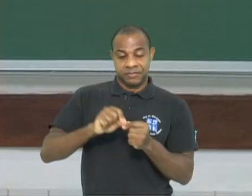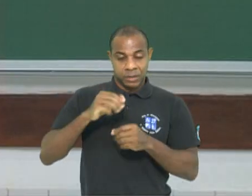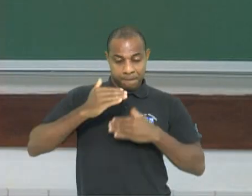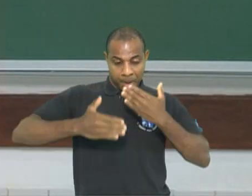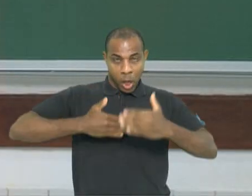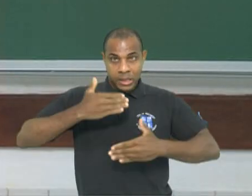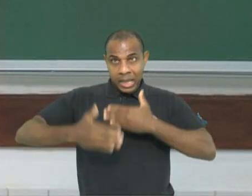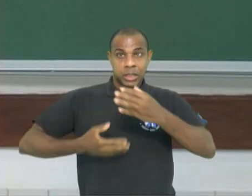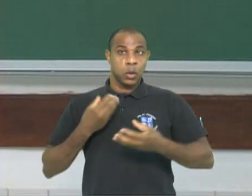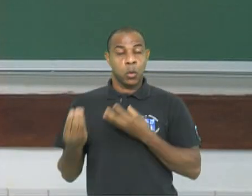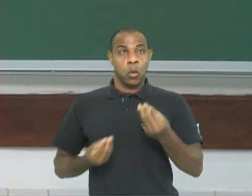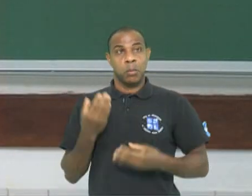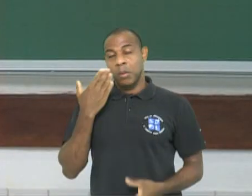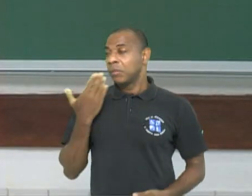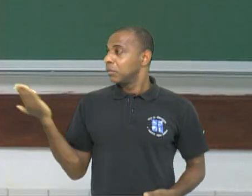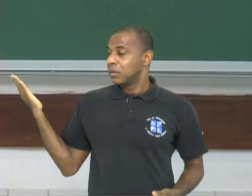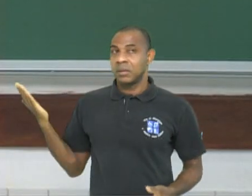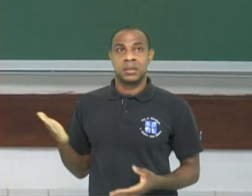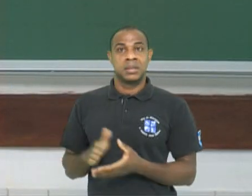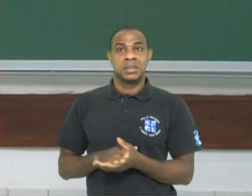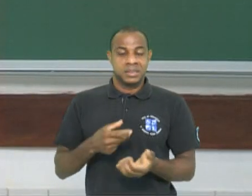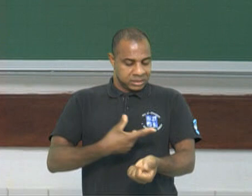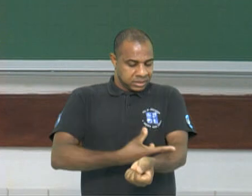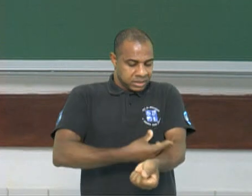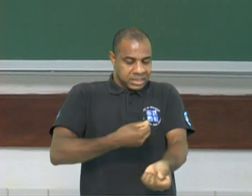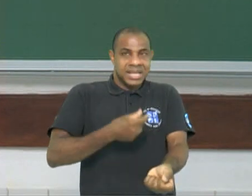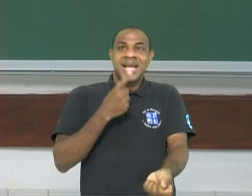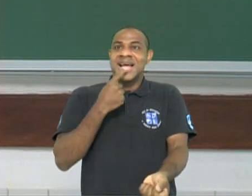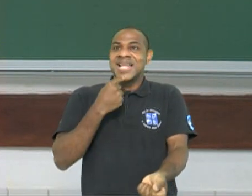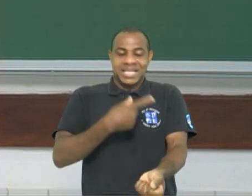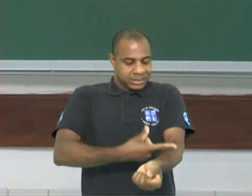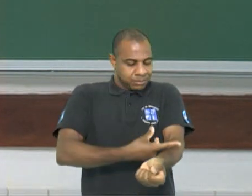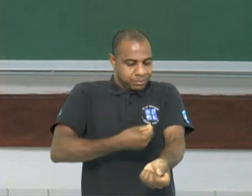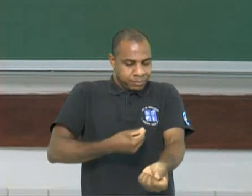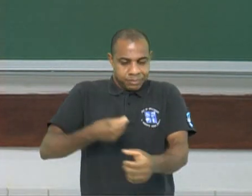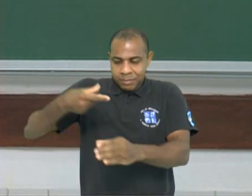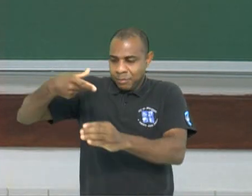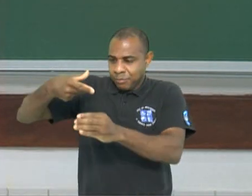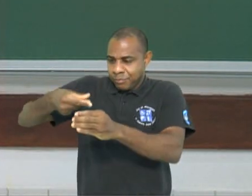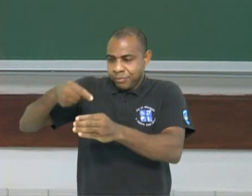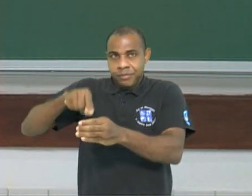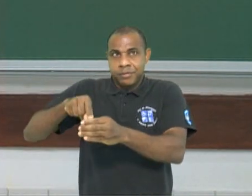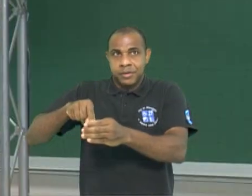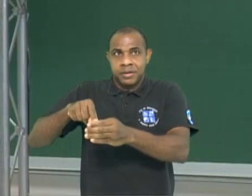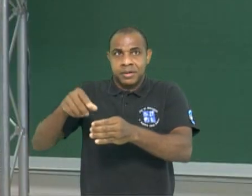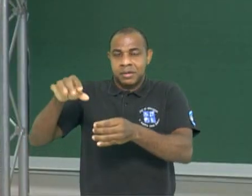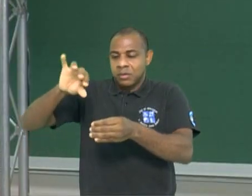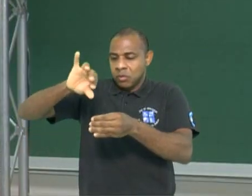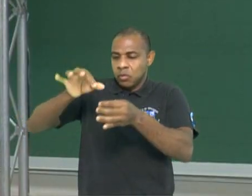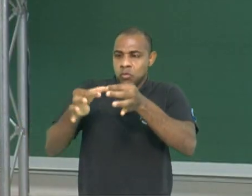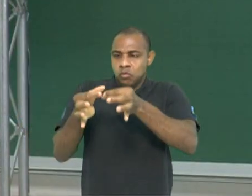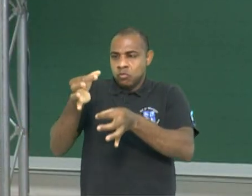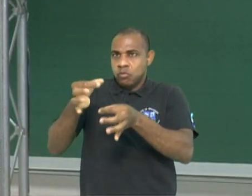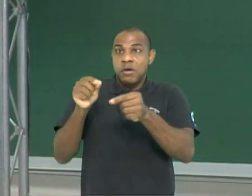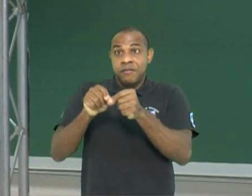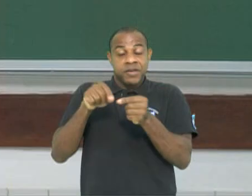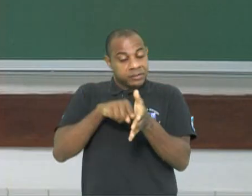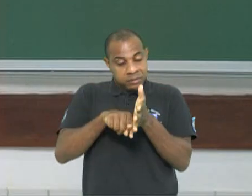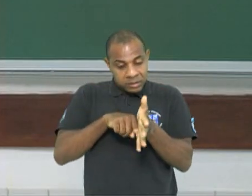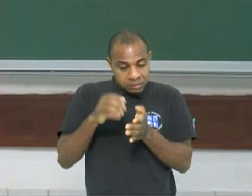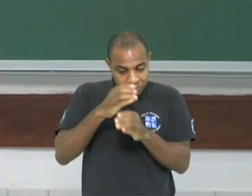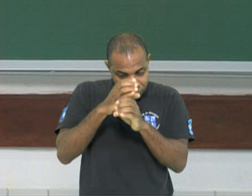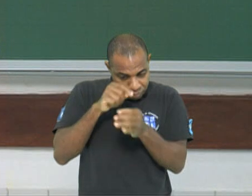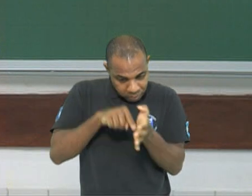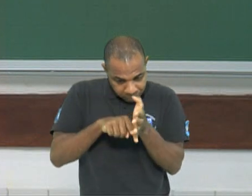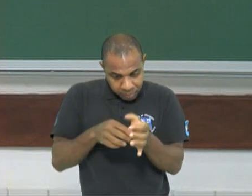processo de coleta do sangue, né, obtém esse sangue, você vai colocar ele, né, isso é feito em laboratório, né, em